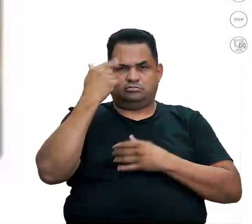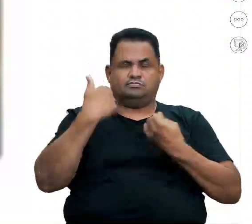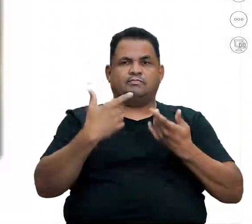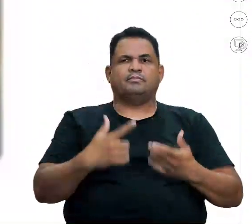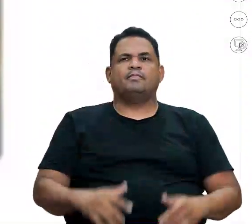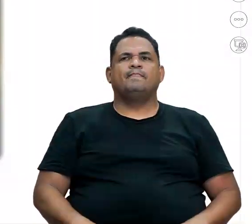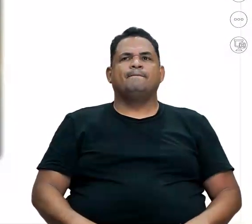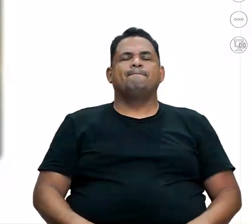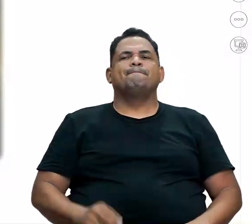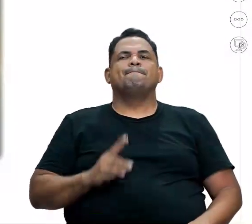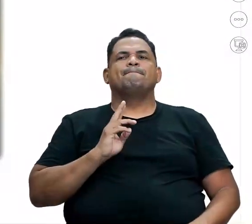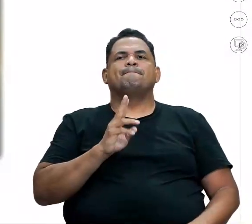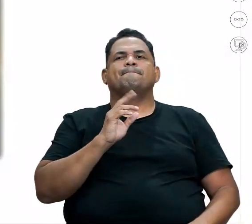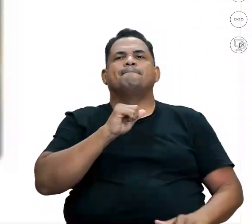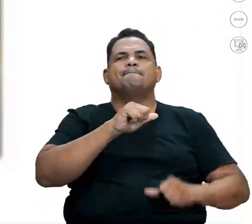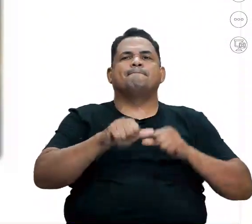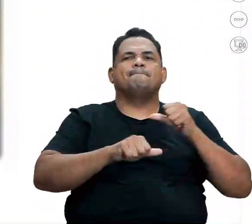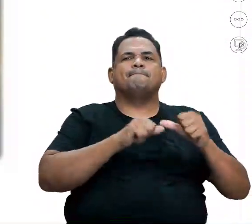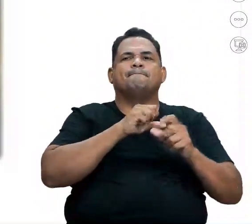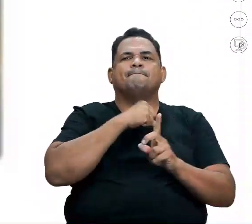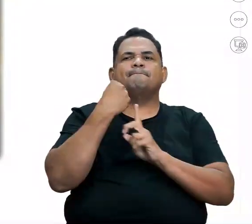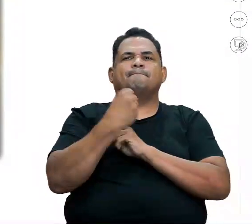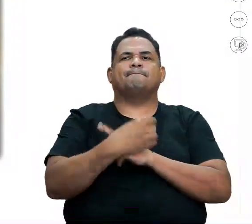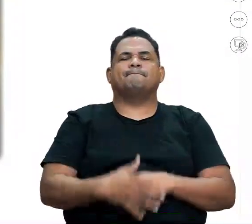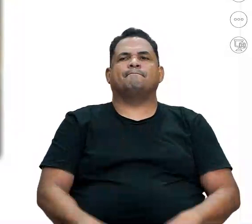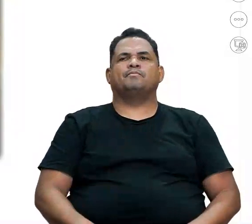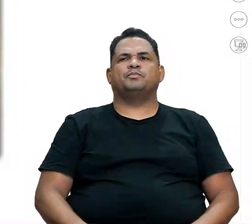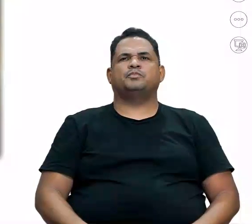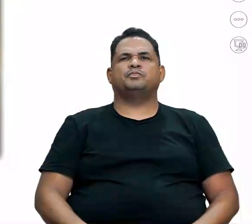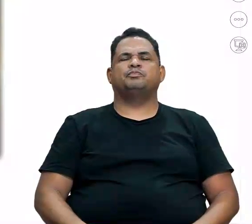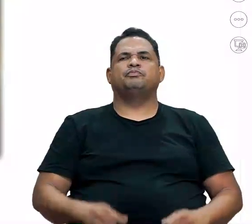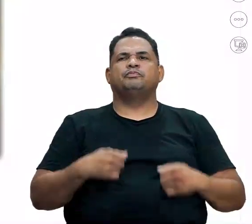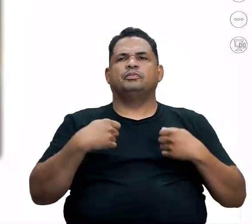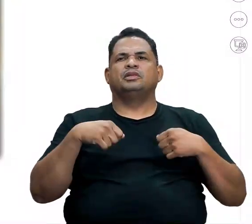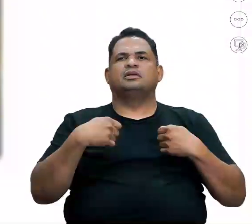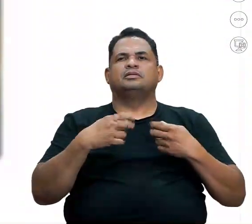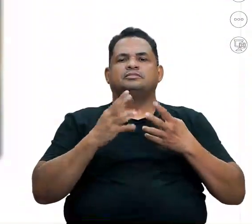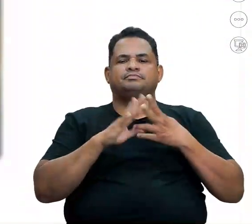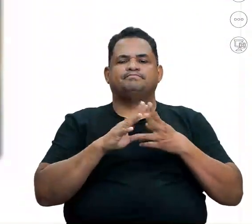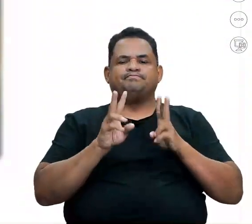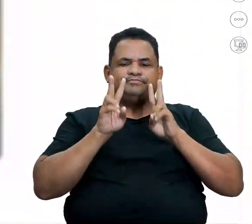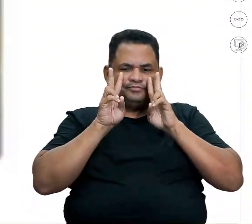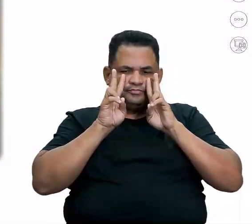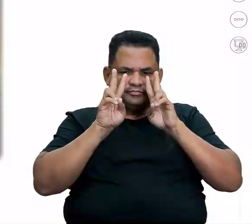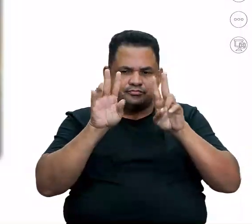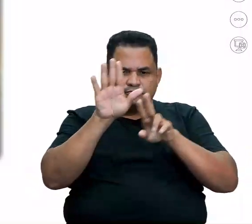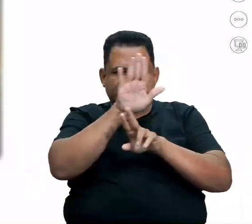tempo inteiro transformando essa sociedade. Precisamos olhar com esse olhar